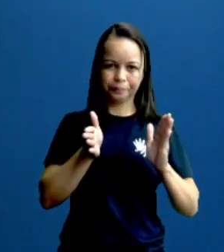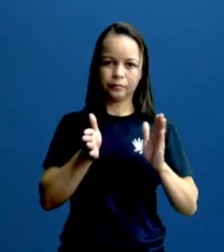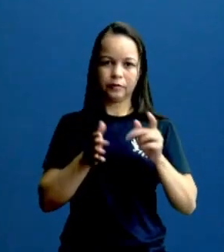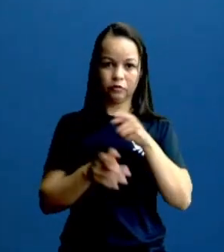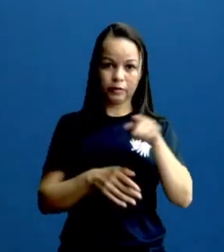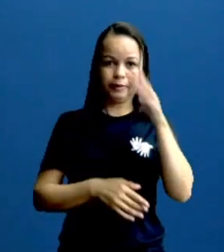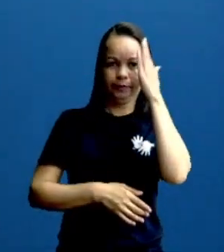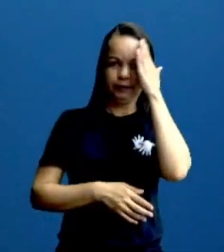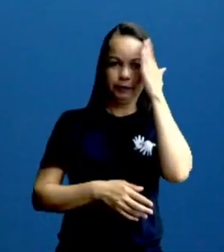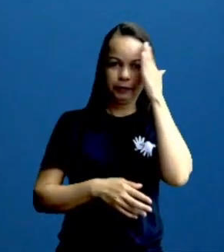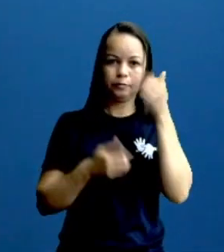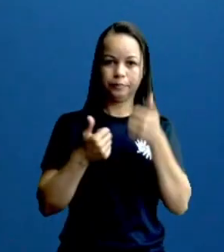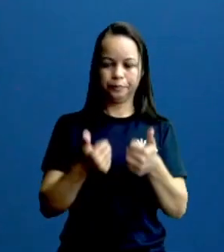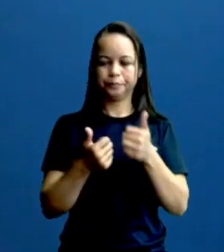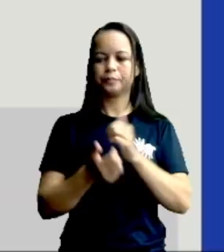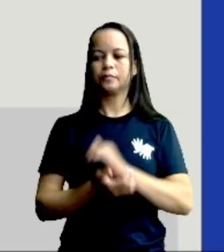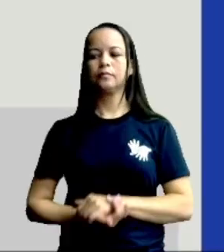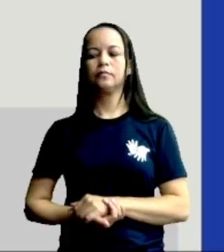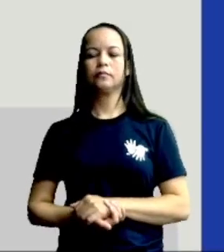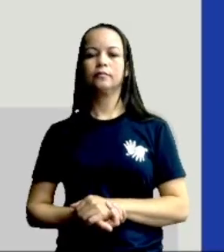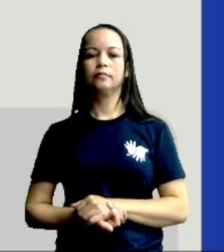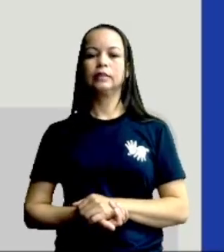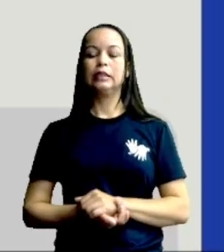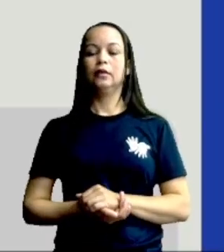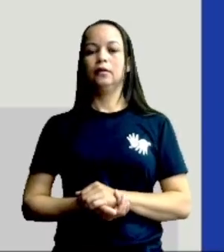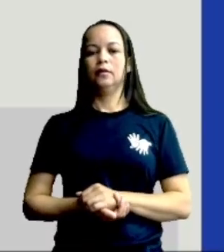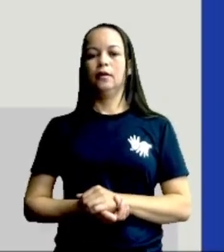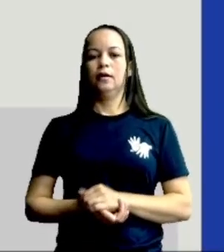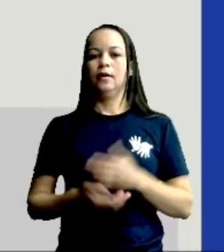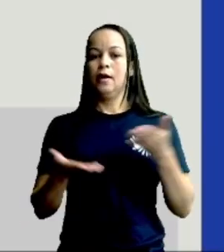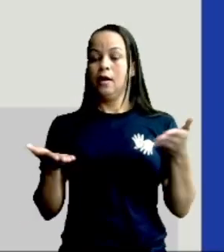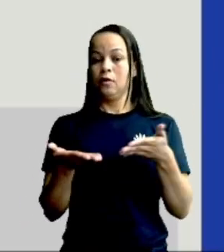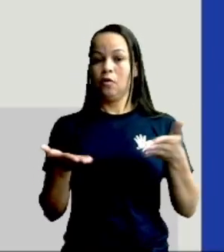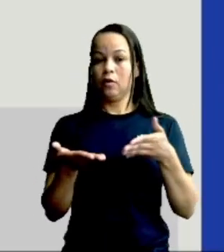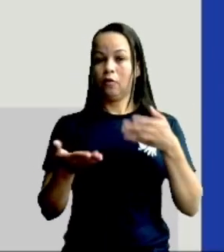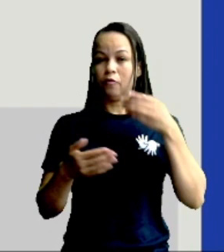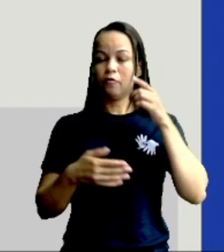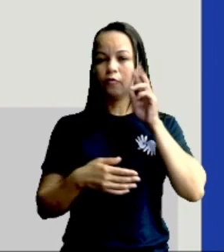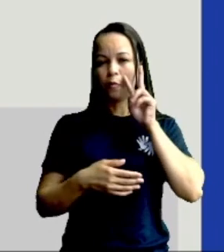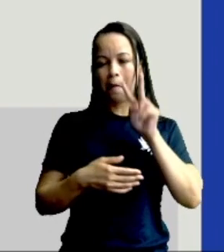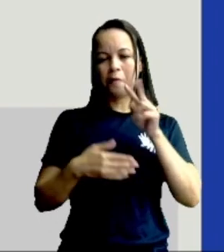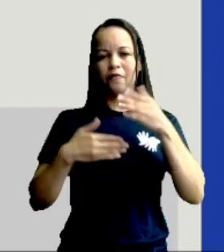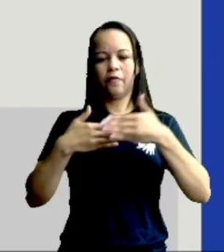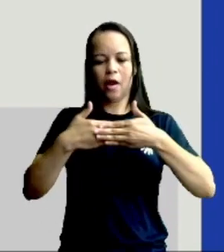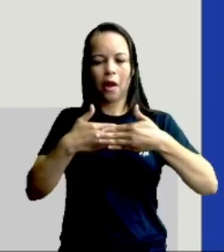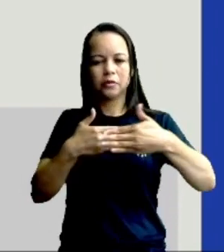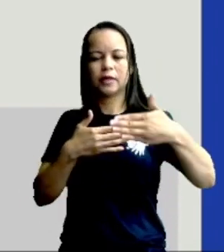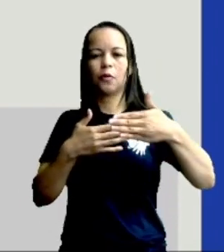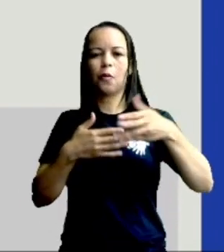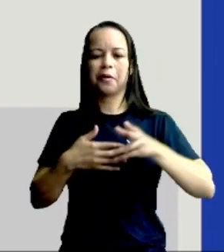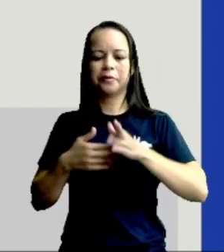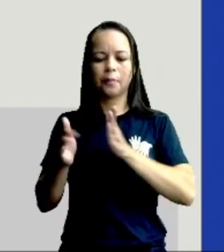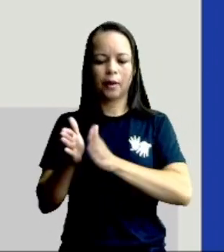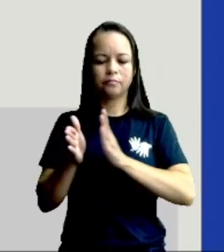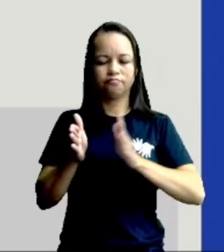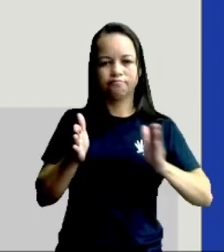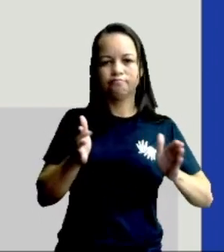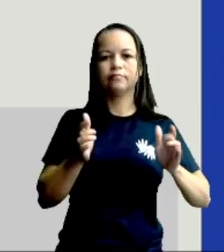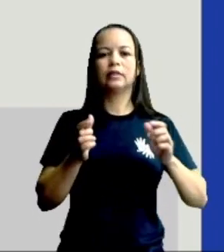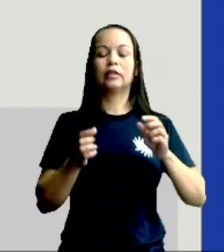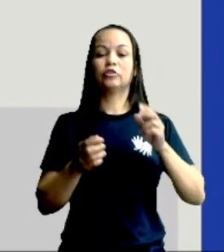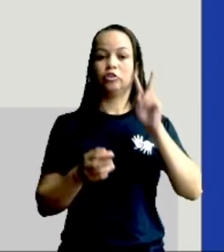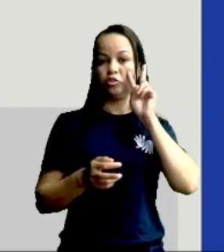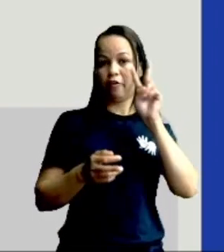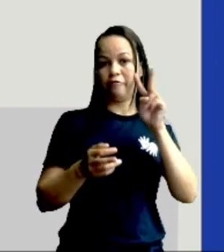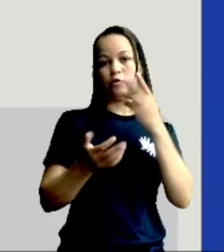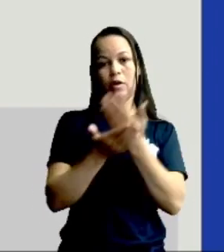Deu para entender? Tranquilinho. Então, a gente vai agora ver algumas sequências que a gente trouxe numa aula anterior. Vejam aí que